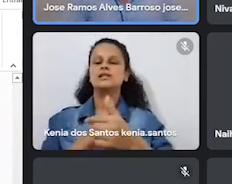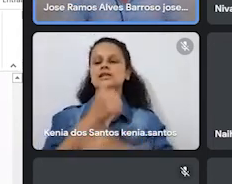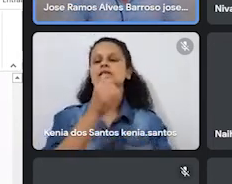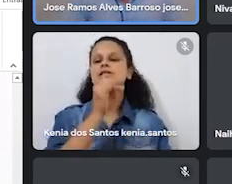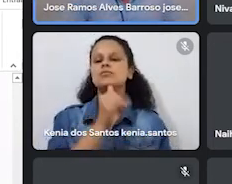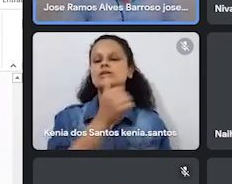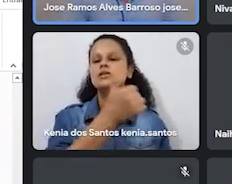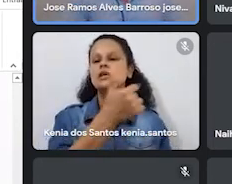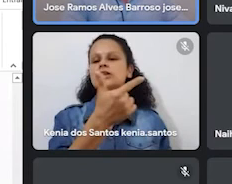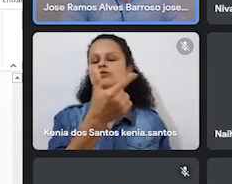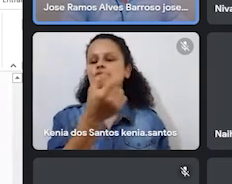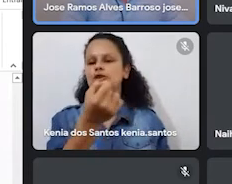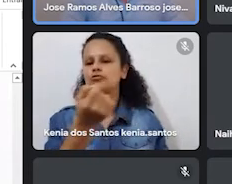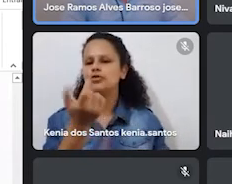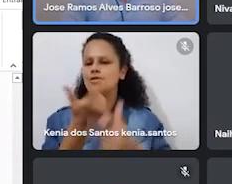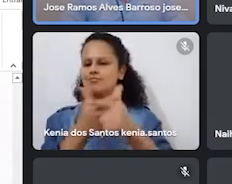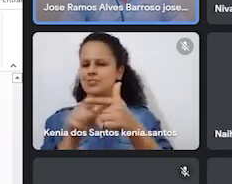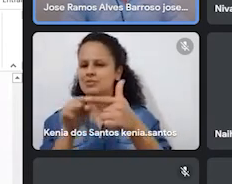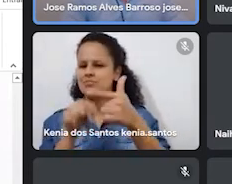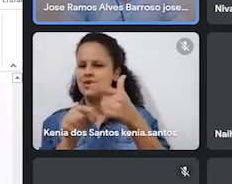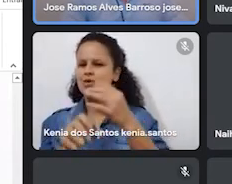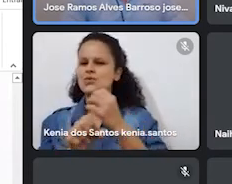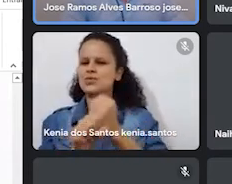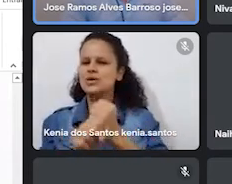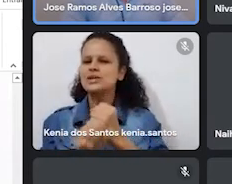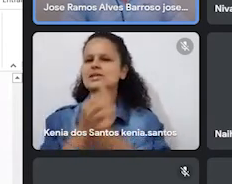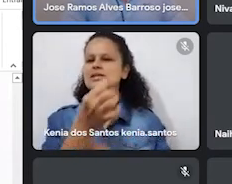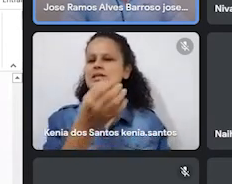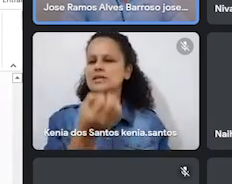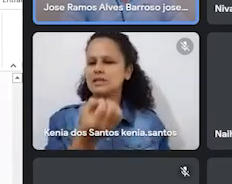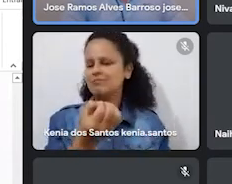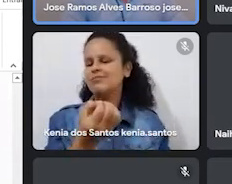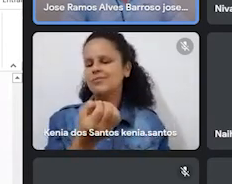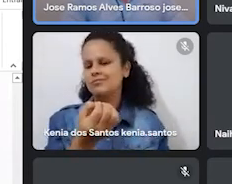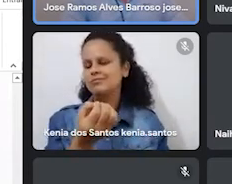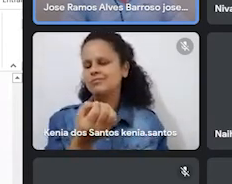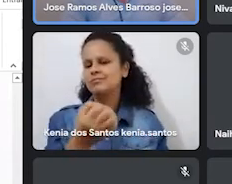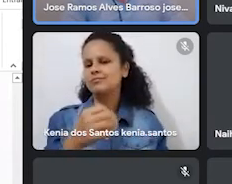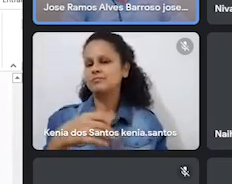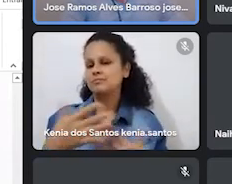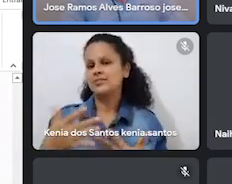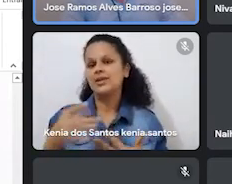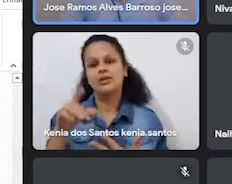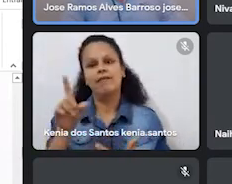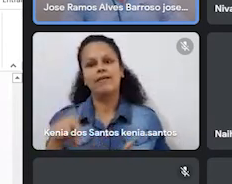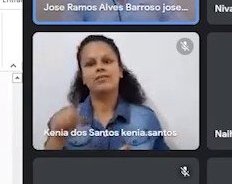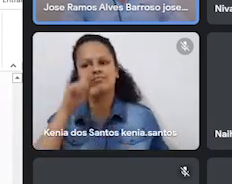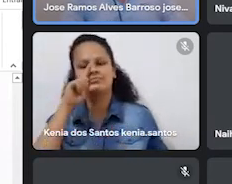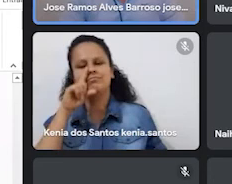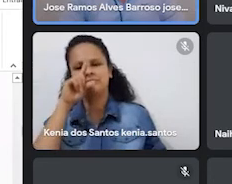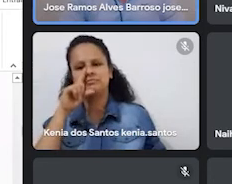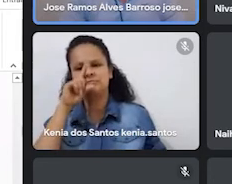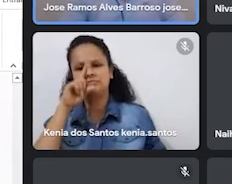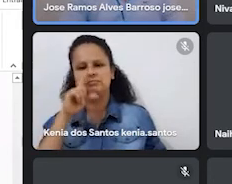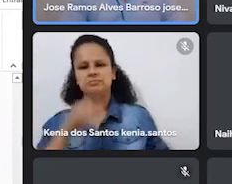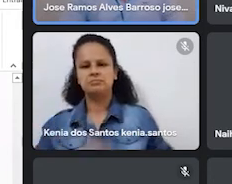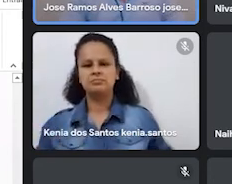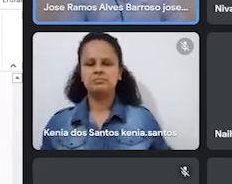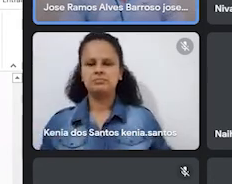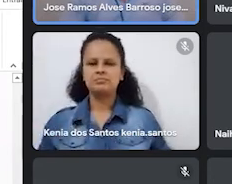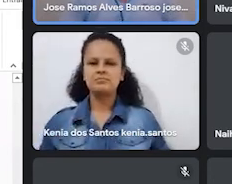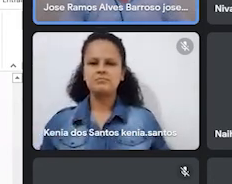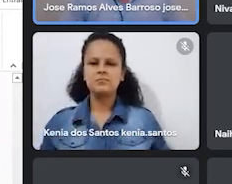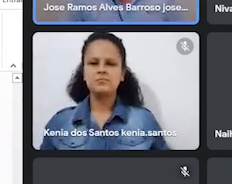vai dar 60 miliamperes. Já é uma situação de risco. Pessoal,